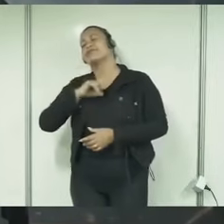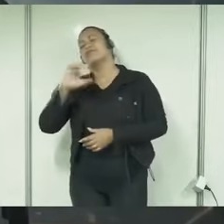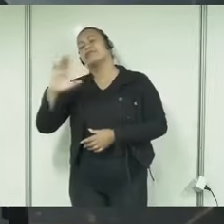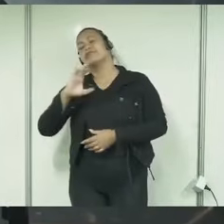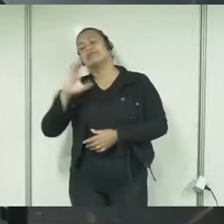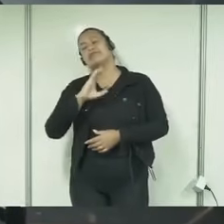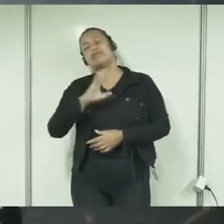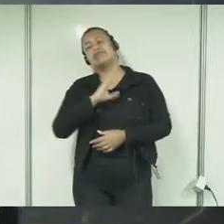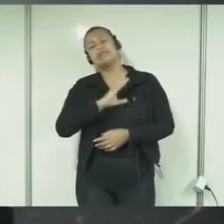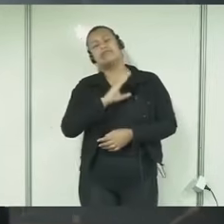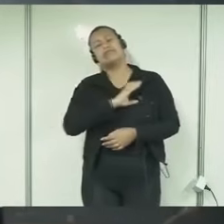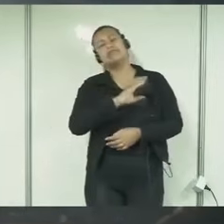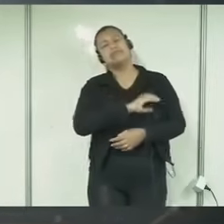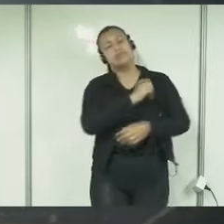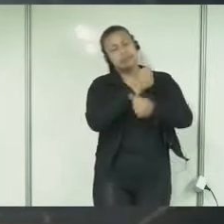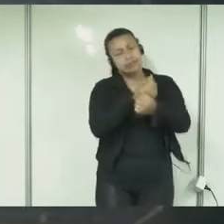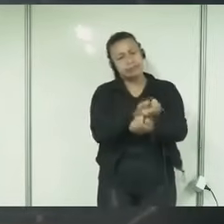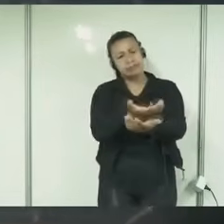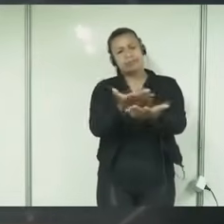tanto